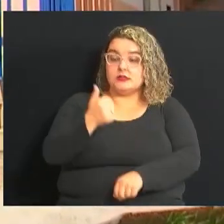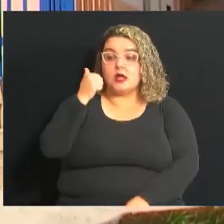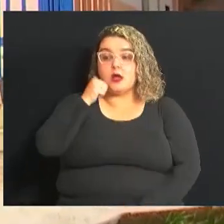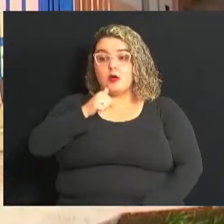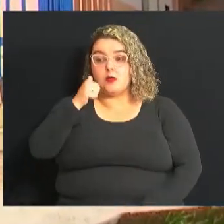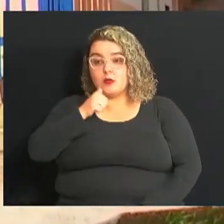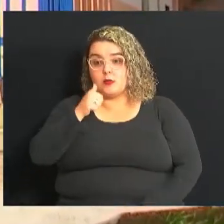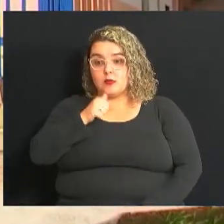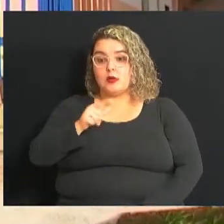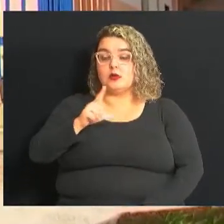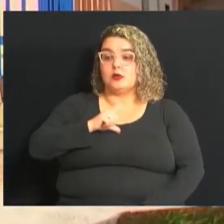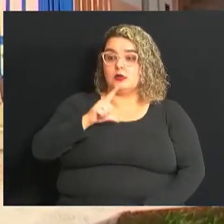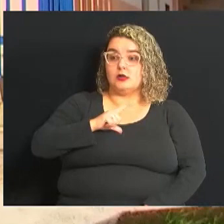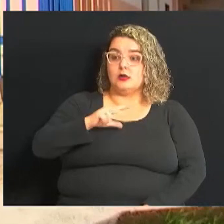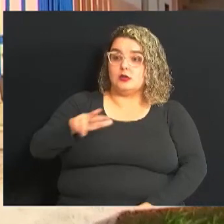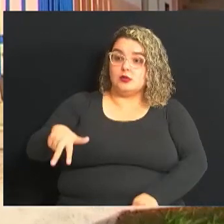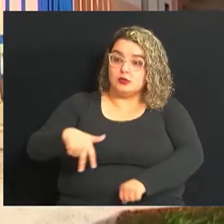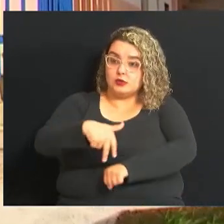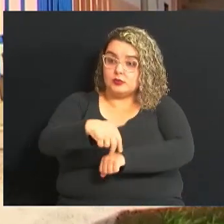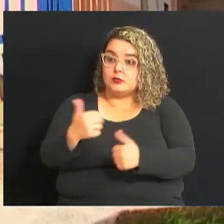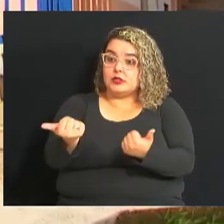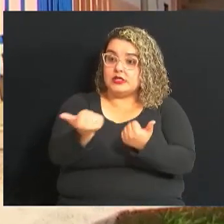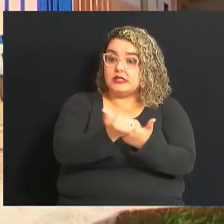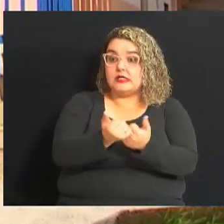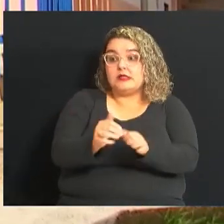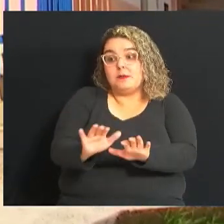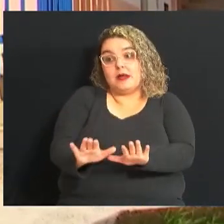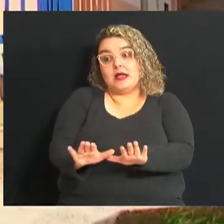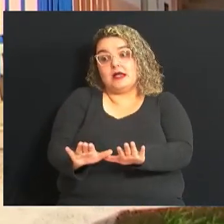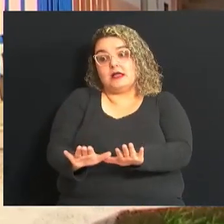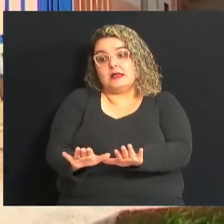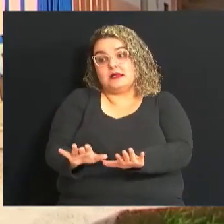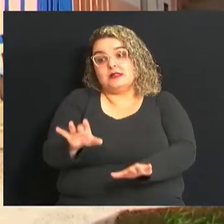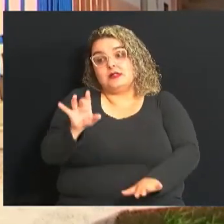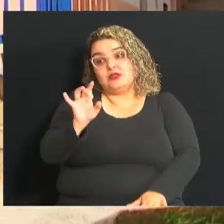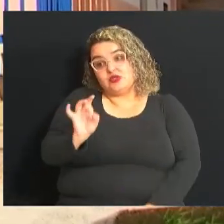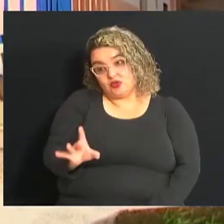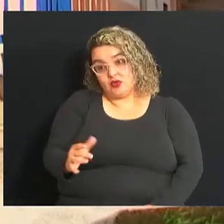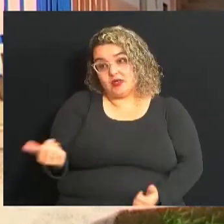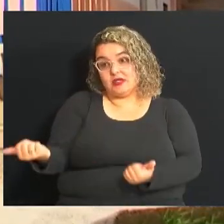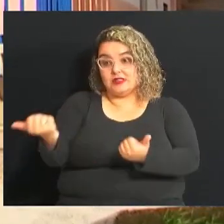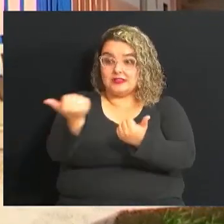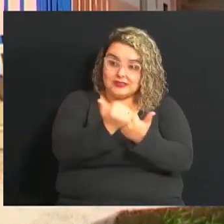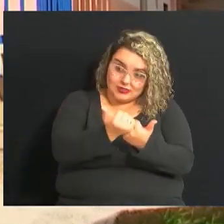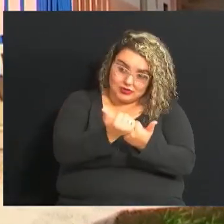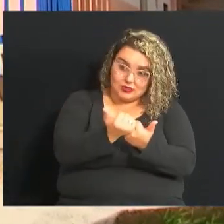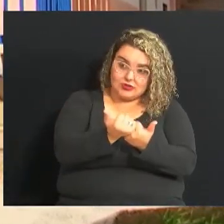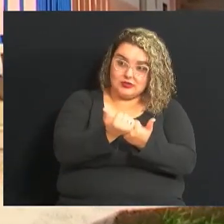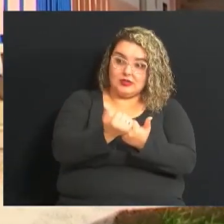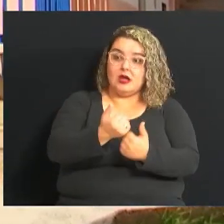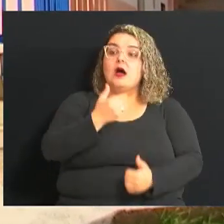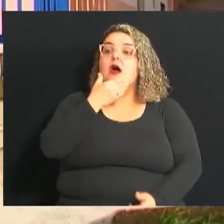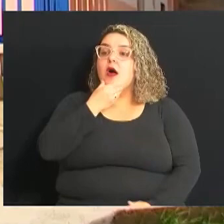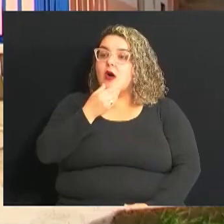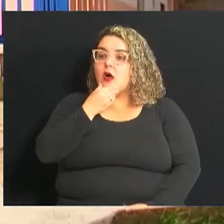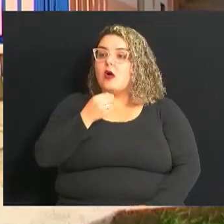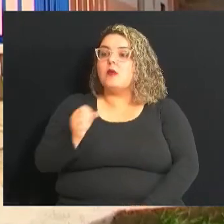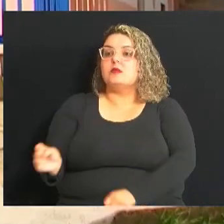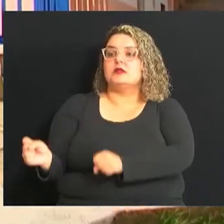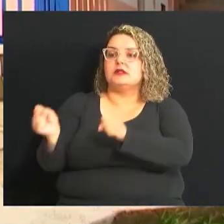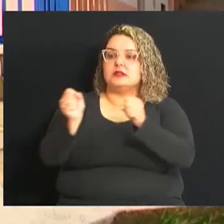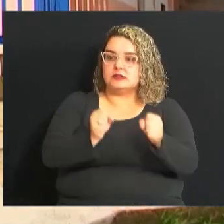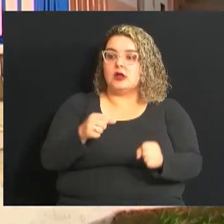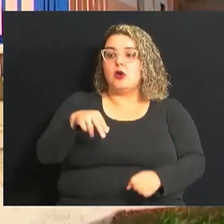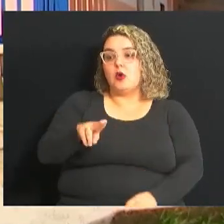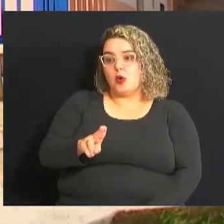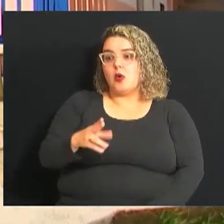haviam ocupado esse cargo, mas apenas em substituição a homens que estavam no poder ou